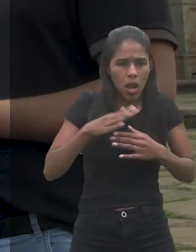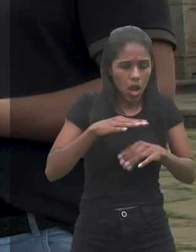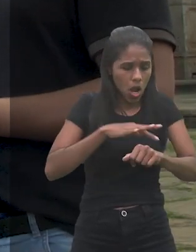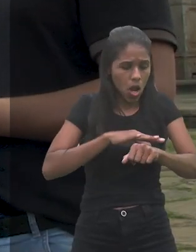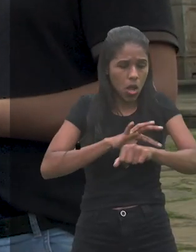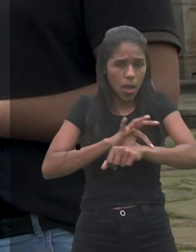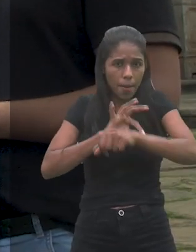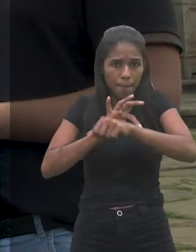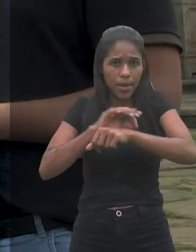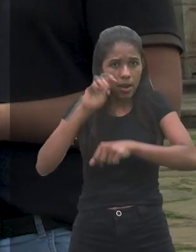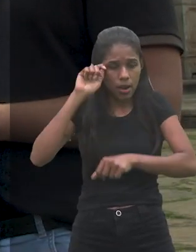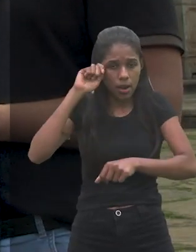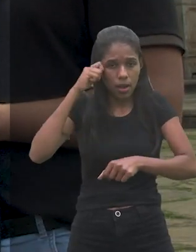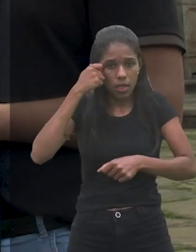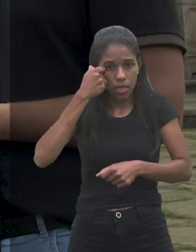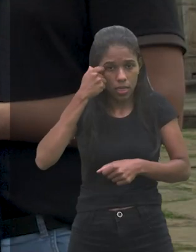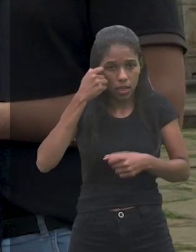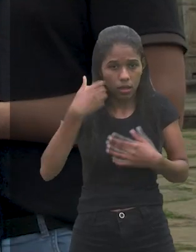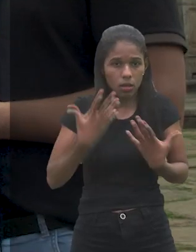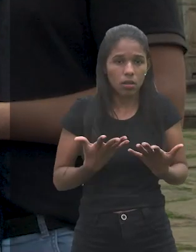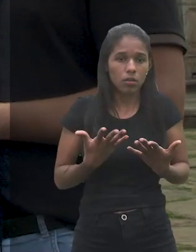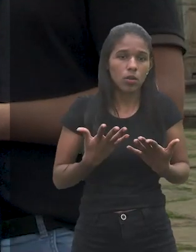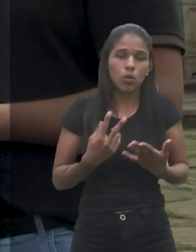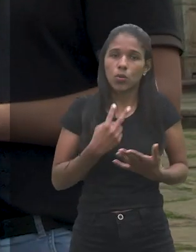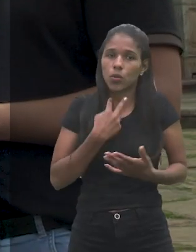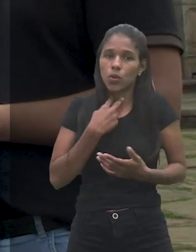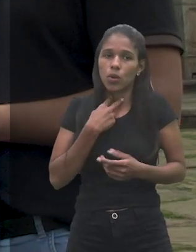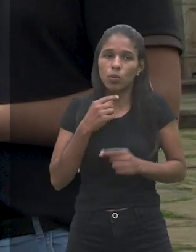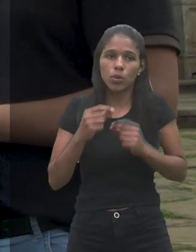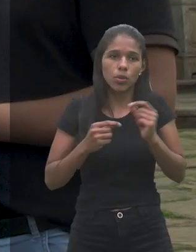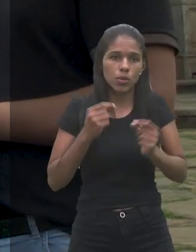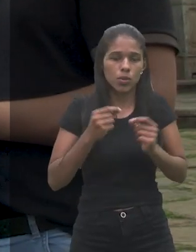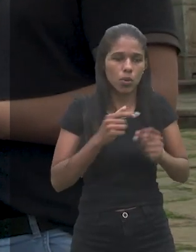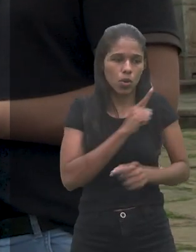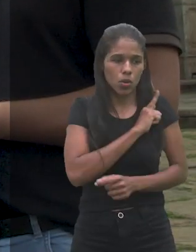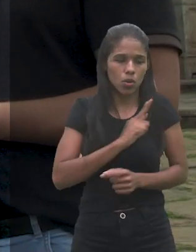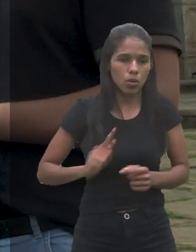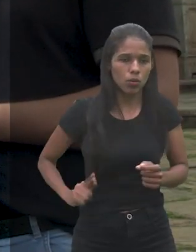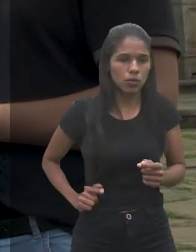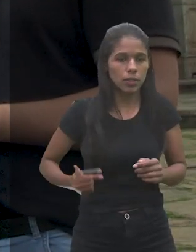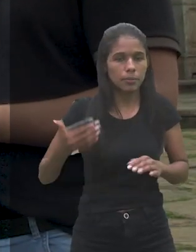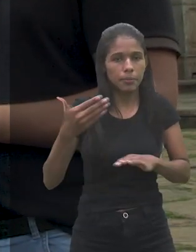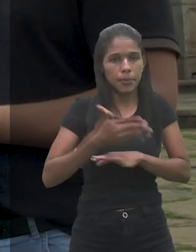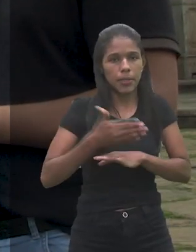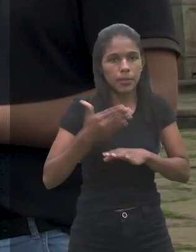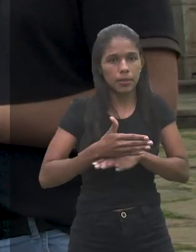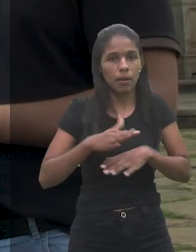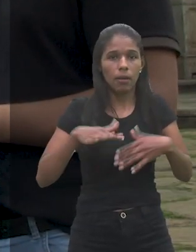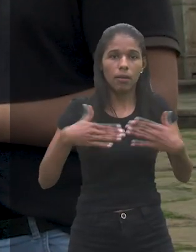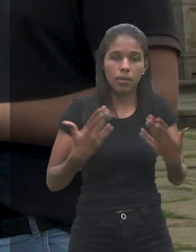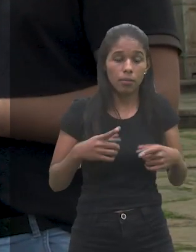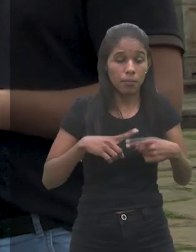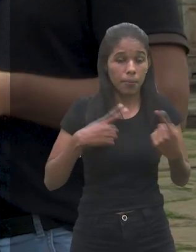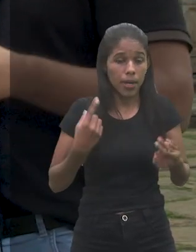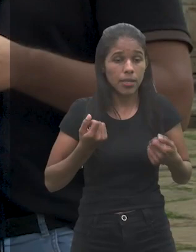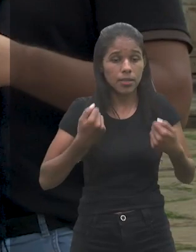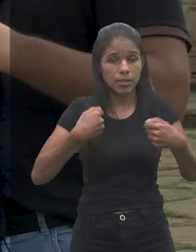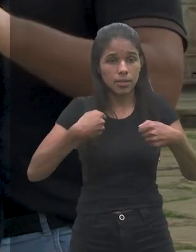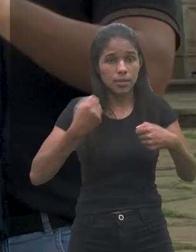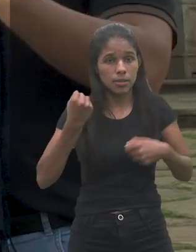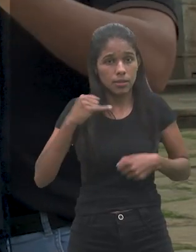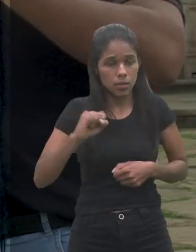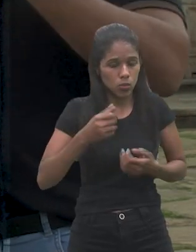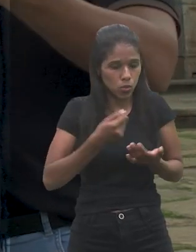Antônio sobe a mestre quando o governo de Portugal está Dom José. Então ele se tornaria mestre de Lisboa.